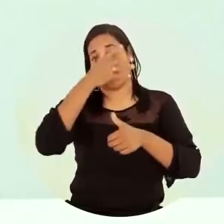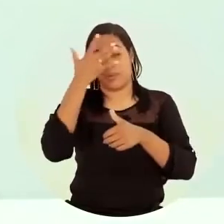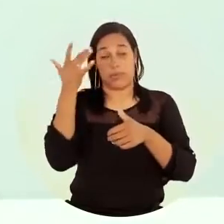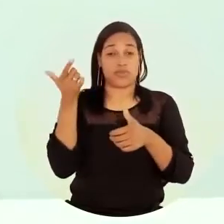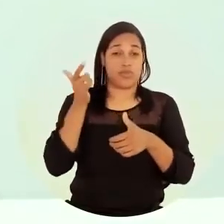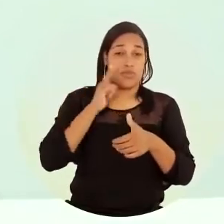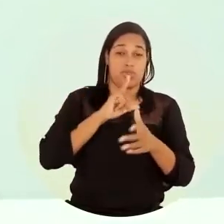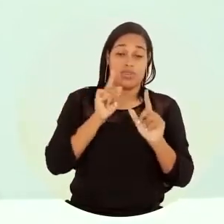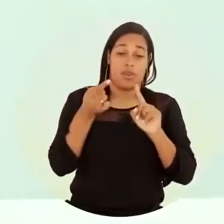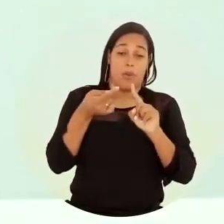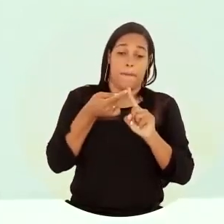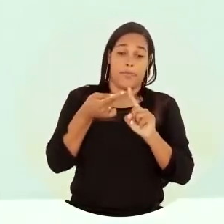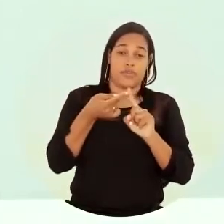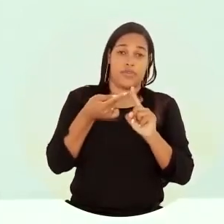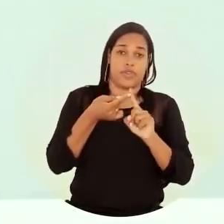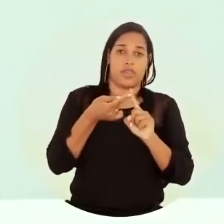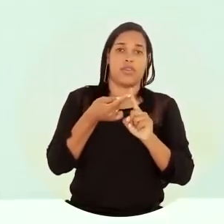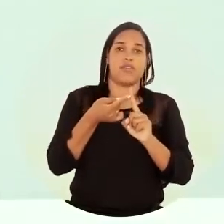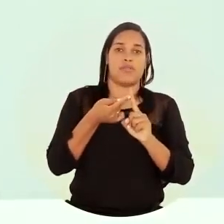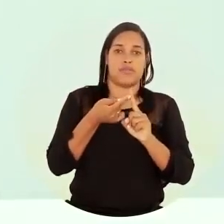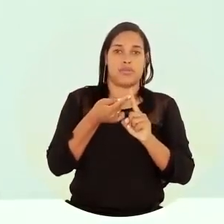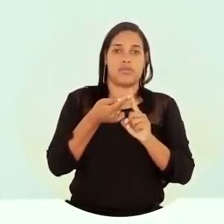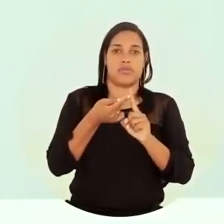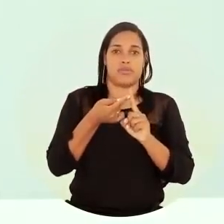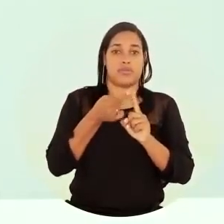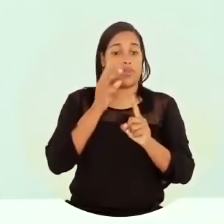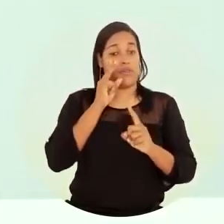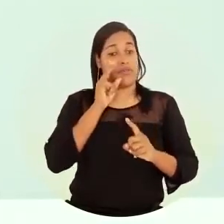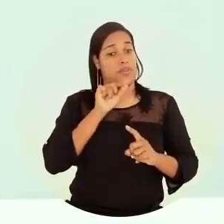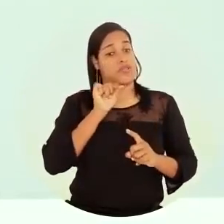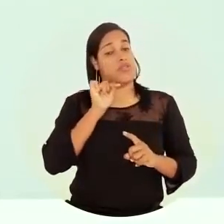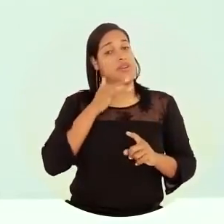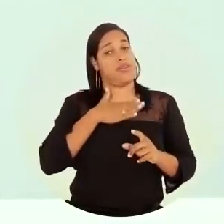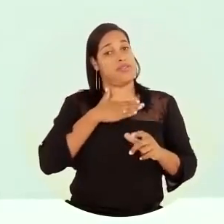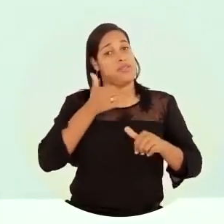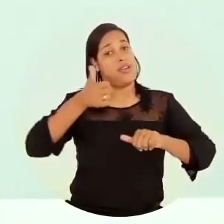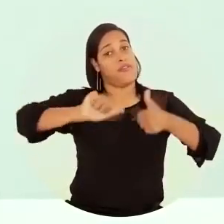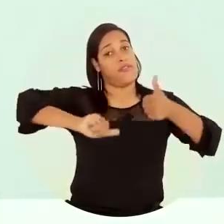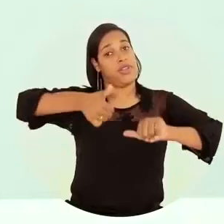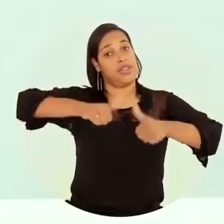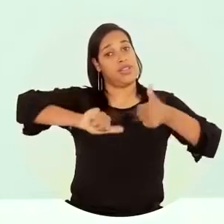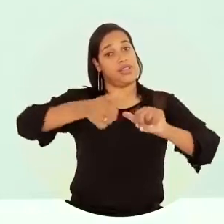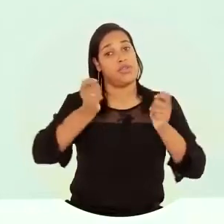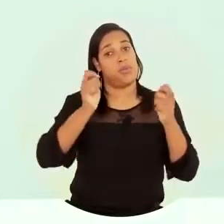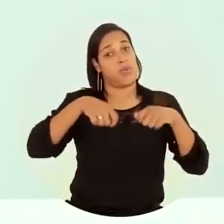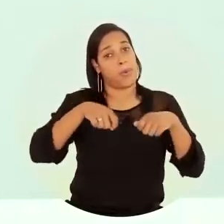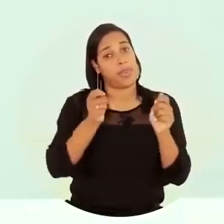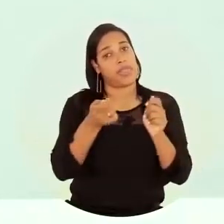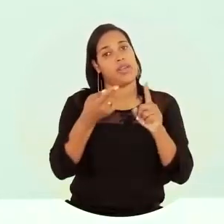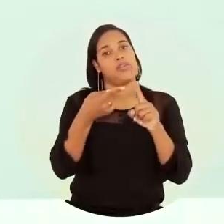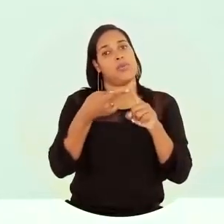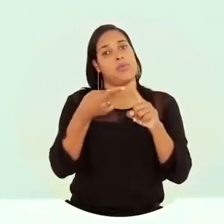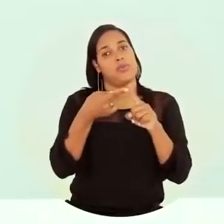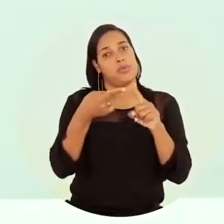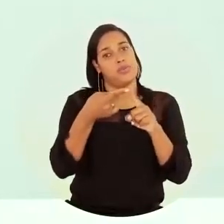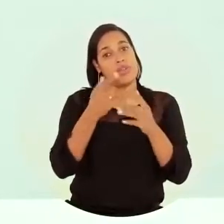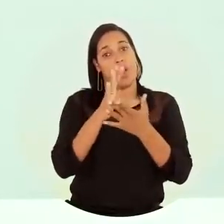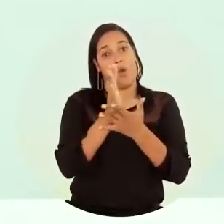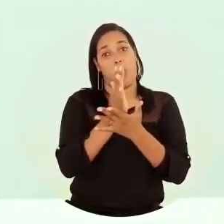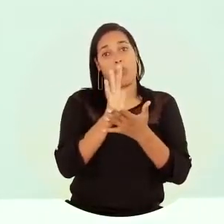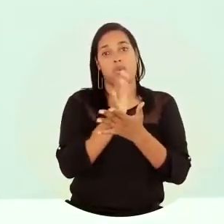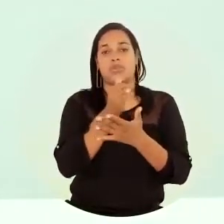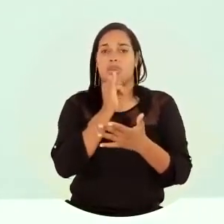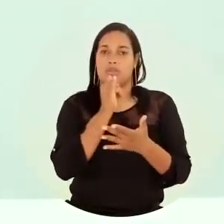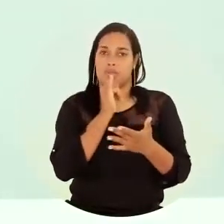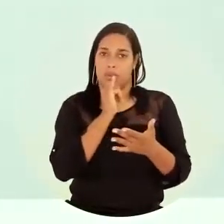apenas alguns exemplos. Mas o mais importante é que a empresa consiga fazer essas avaliações para que ela dê um retorno,